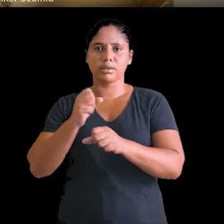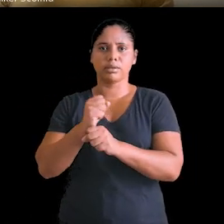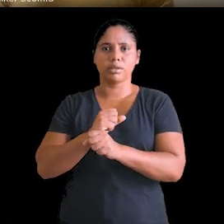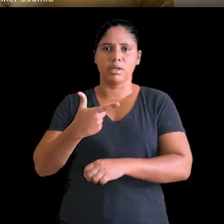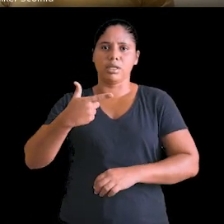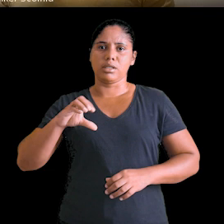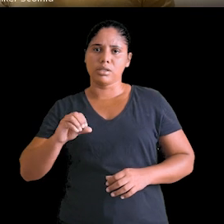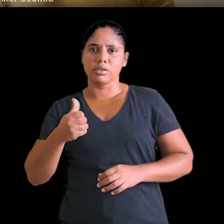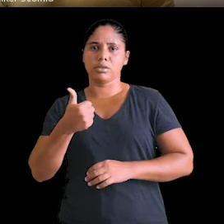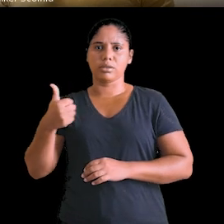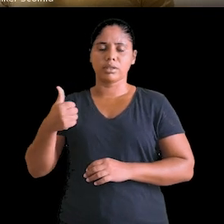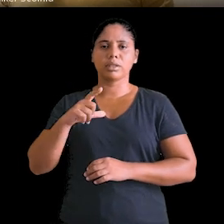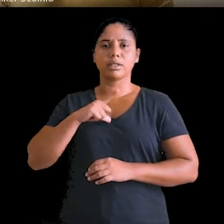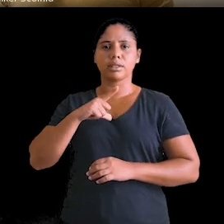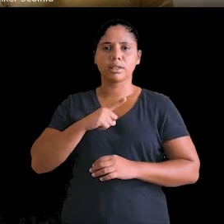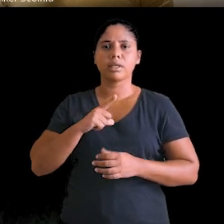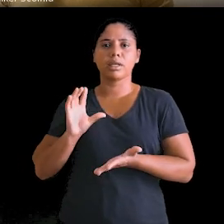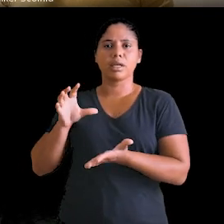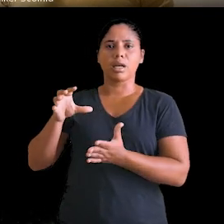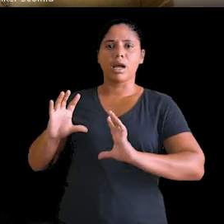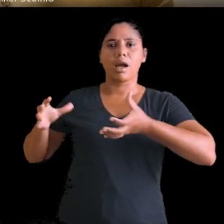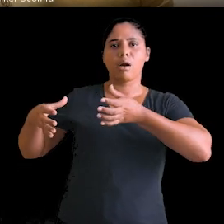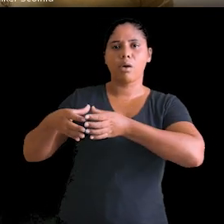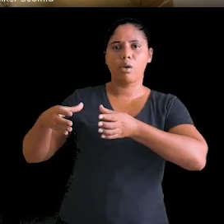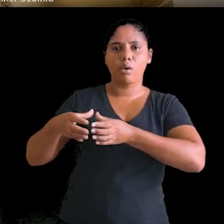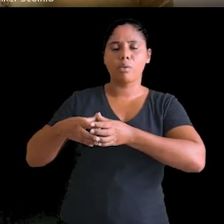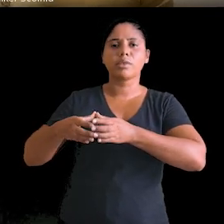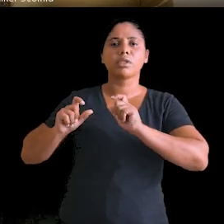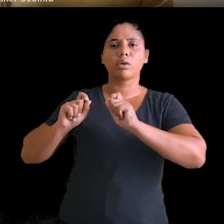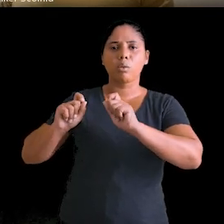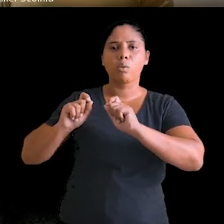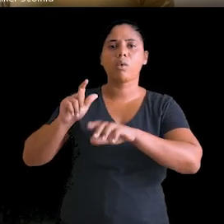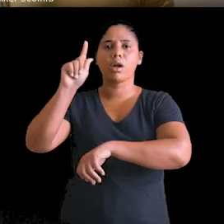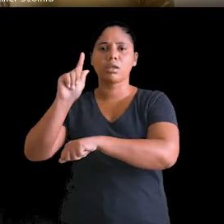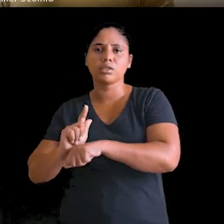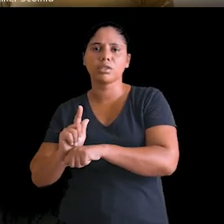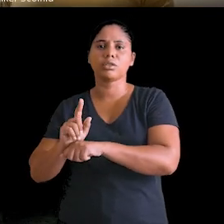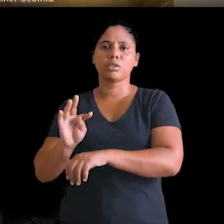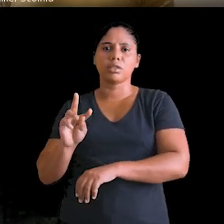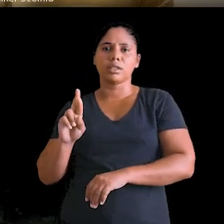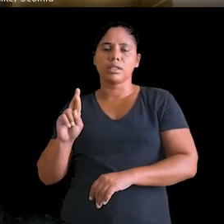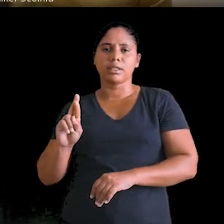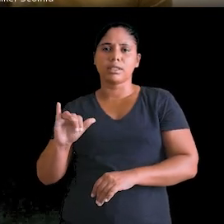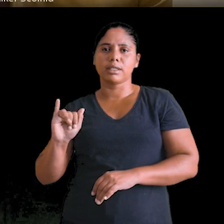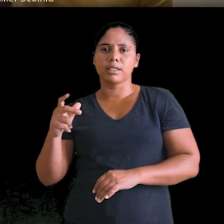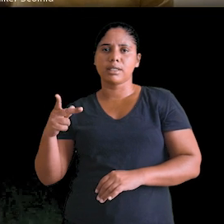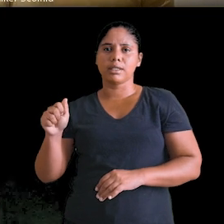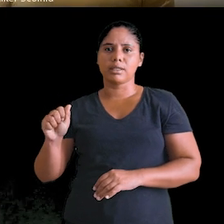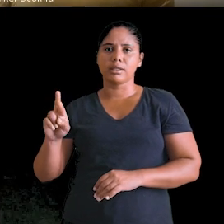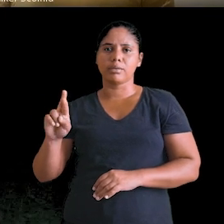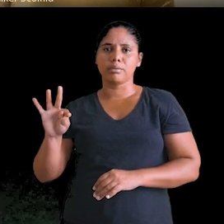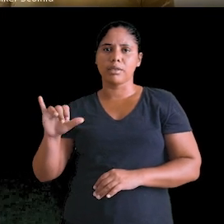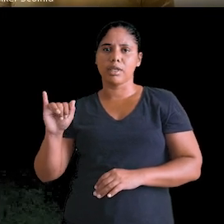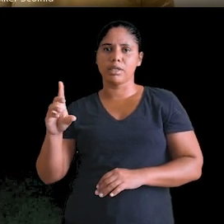pela Comissão Intergestora Tripartite, tá? A CIT, que traz as iniciativas que destacam na América Latina